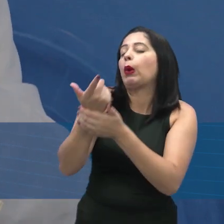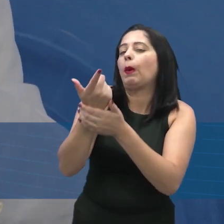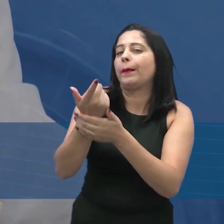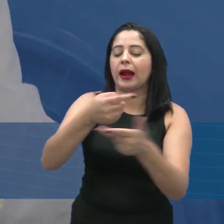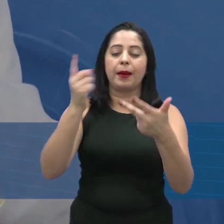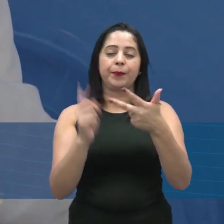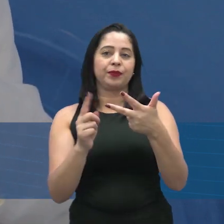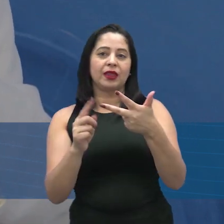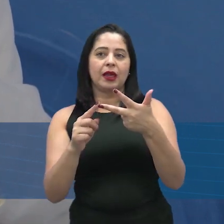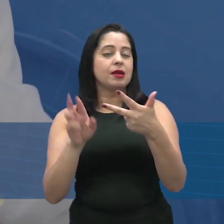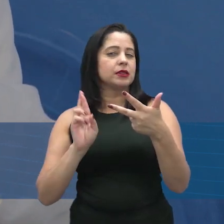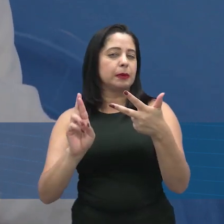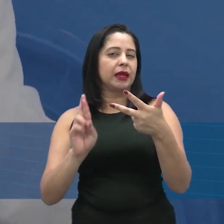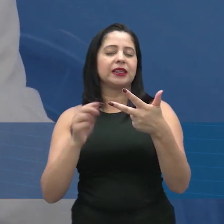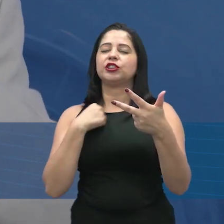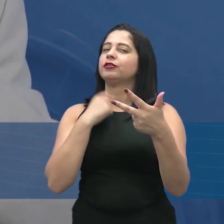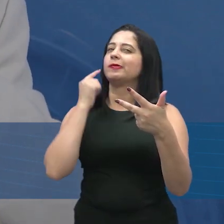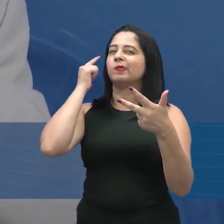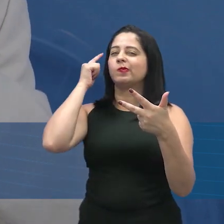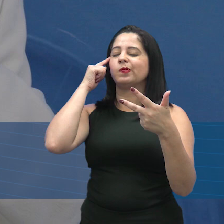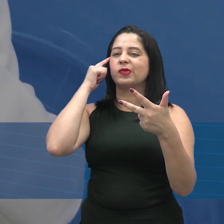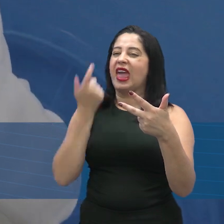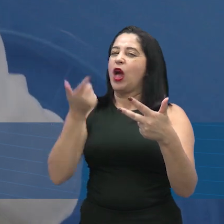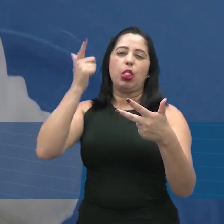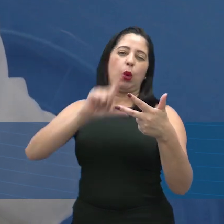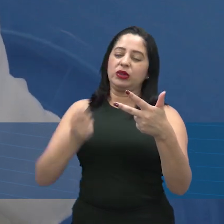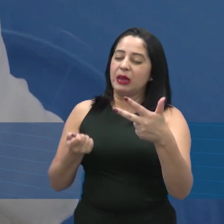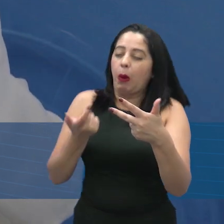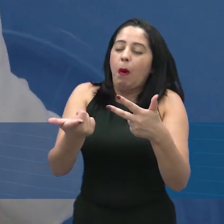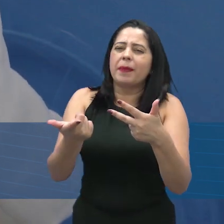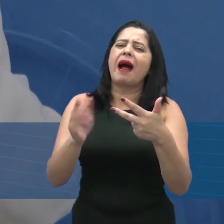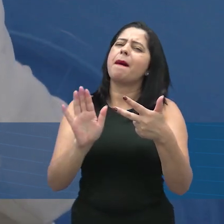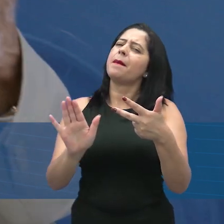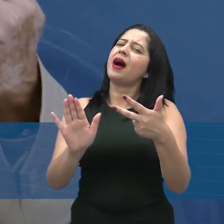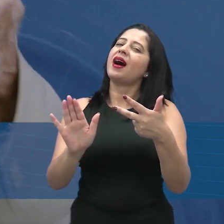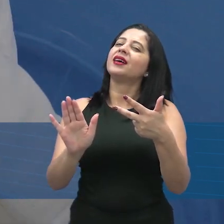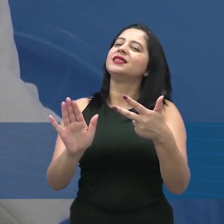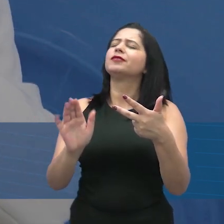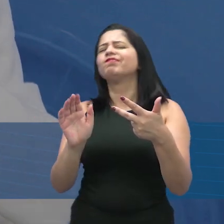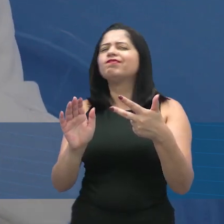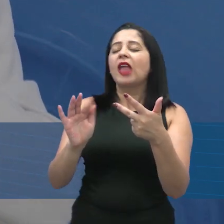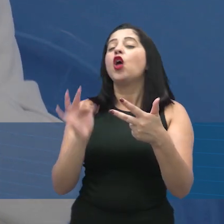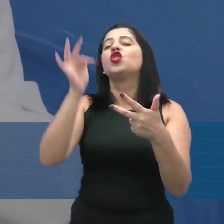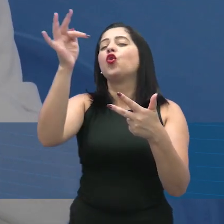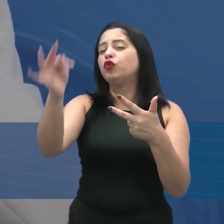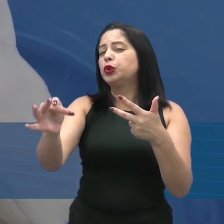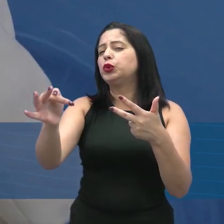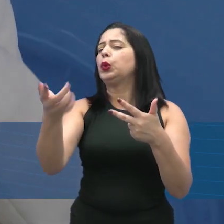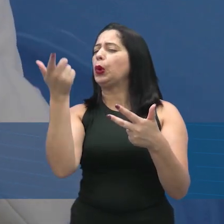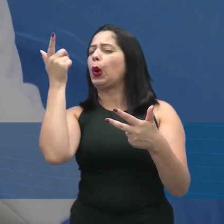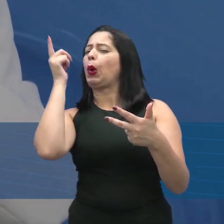ter. Expectativa seria aquilo que está fora do meu alcance, mas quem sabe, né? Você